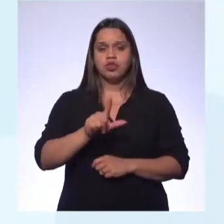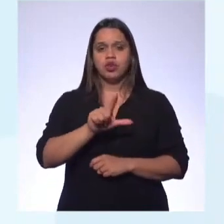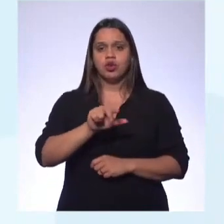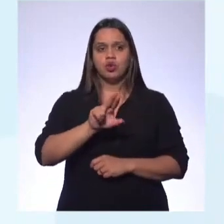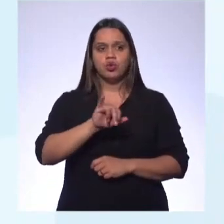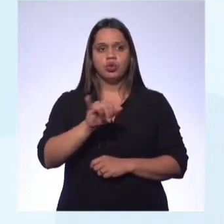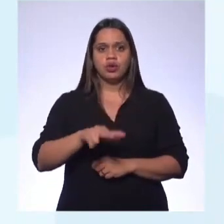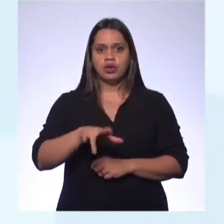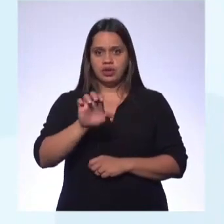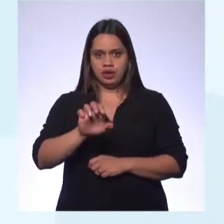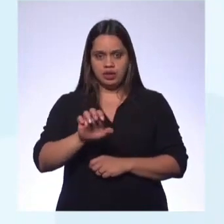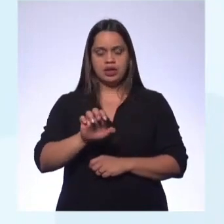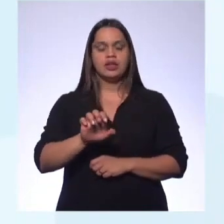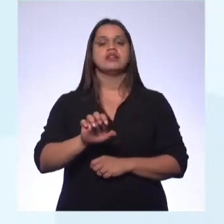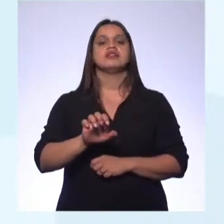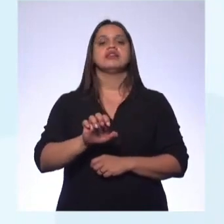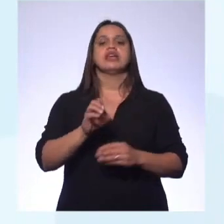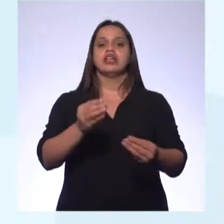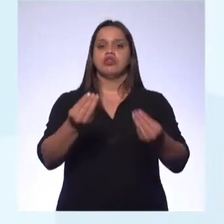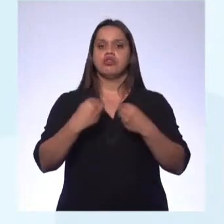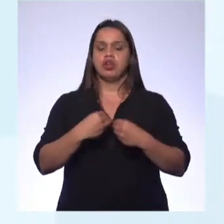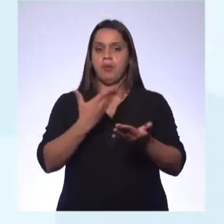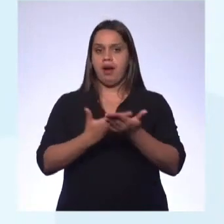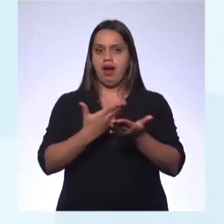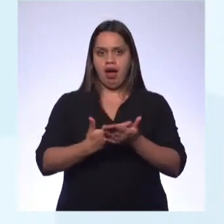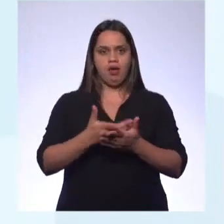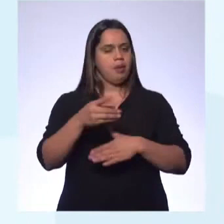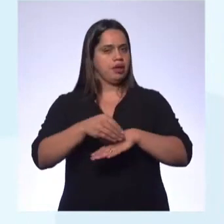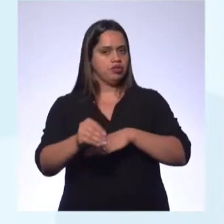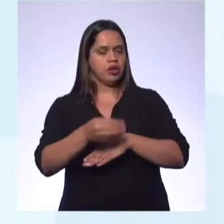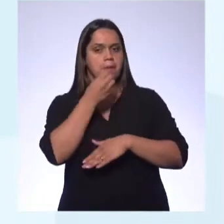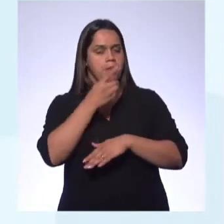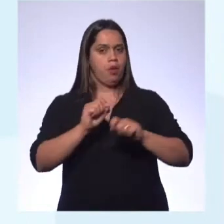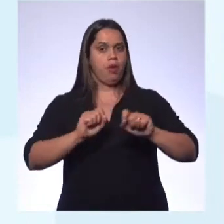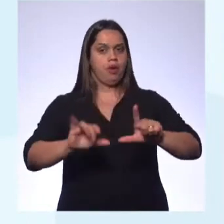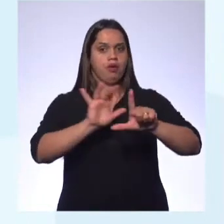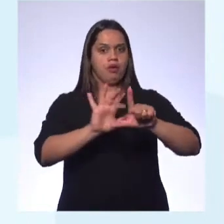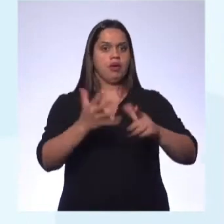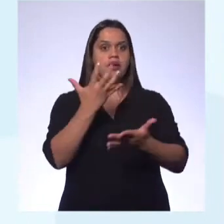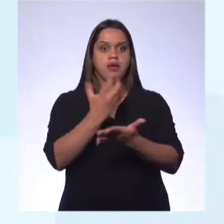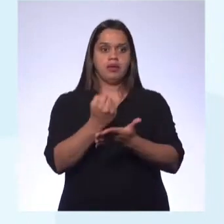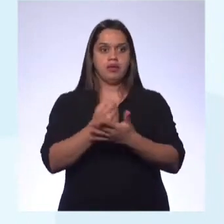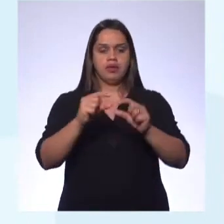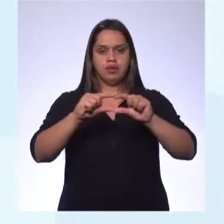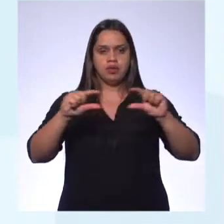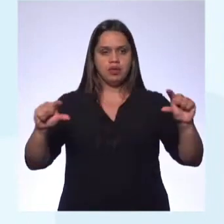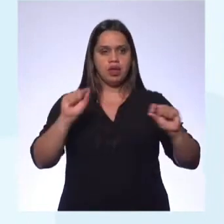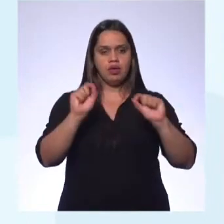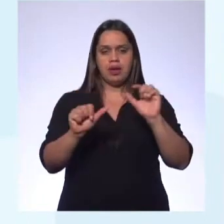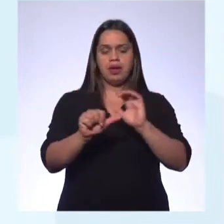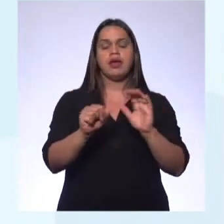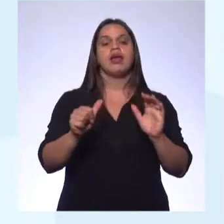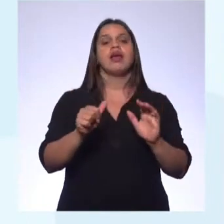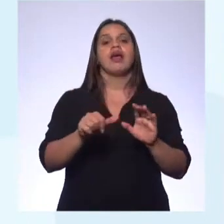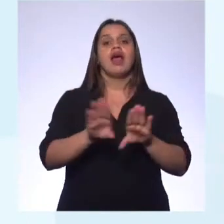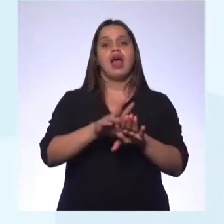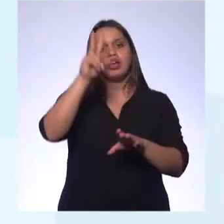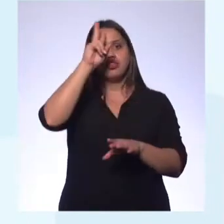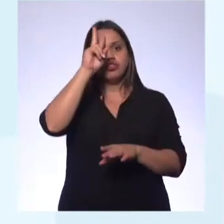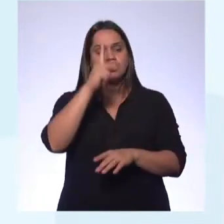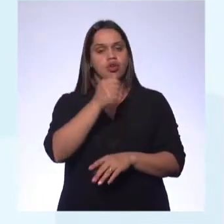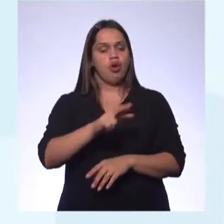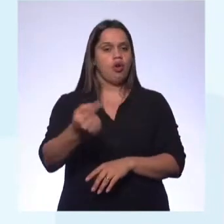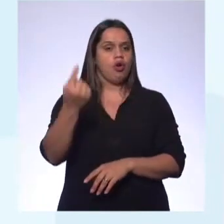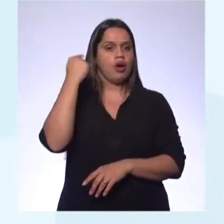deu aí uma aula dela, passou para a gente, um toque. Se vocês quiserem já baixar, ó, Pré-História Brasileira, os primeiros habitantes, para entender mais sobre